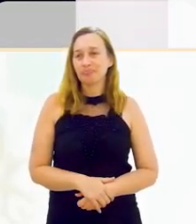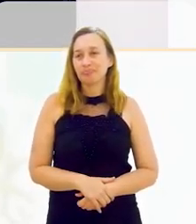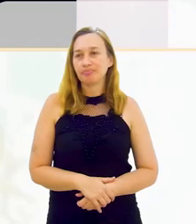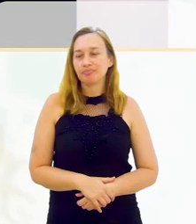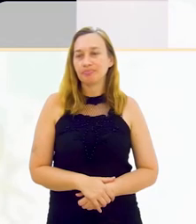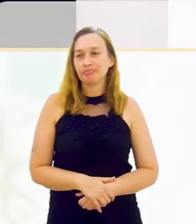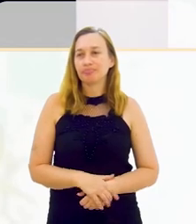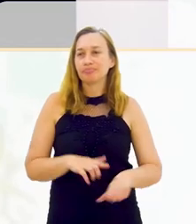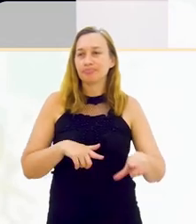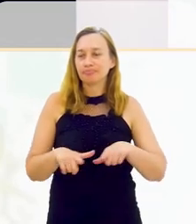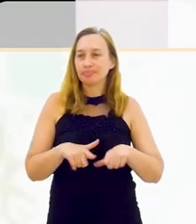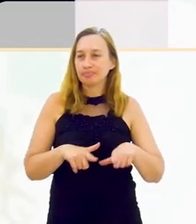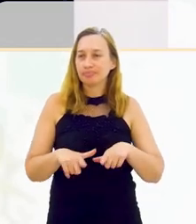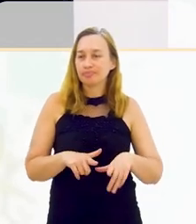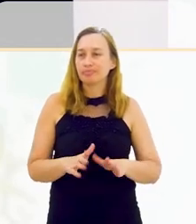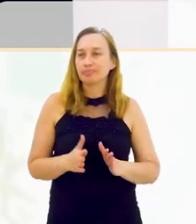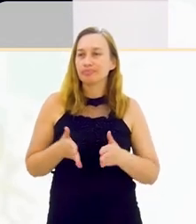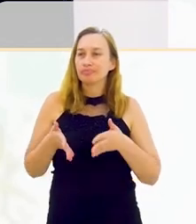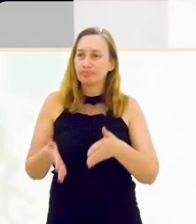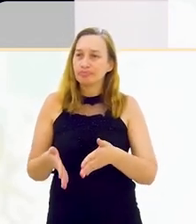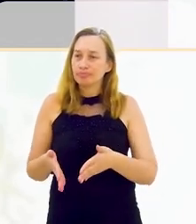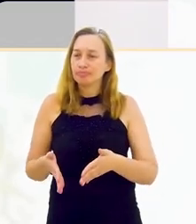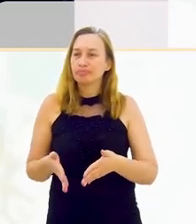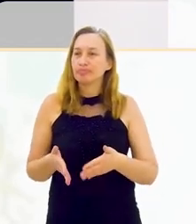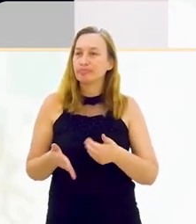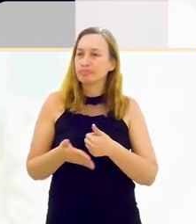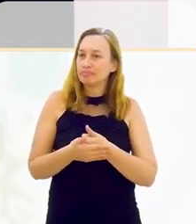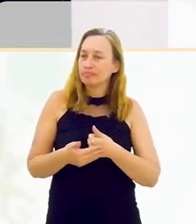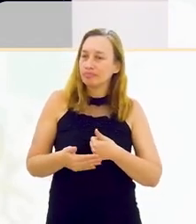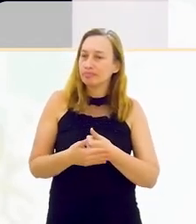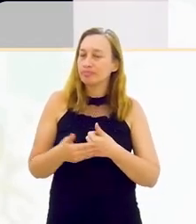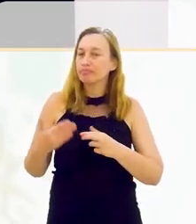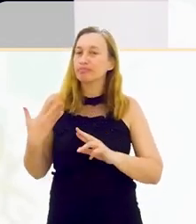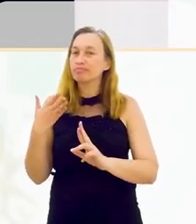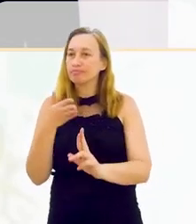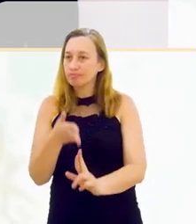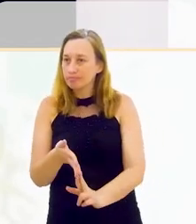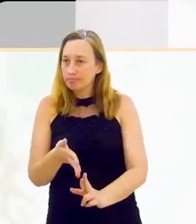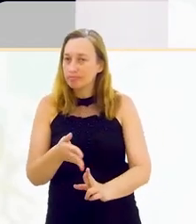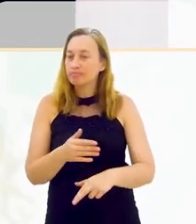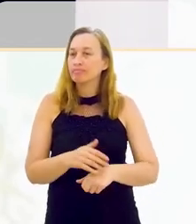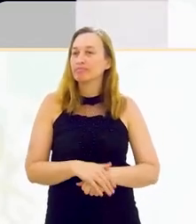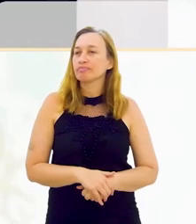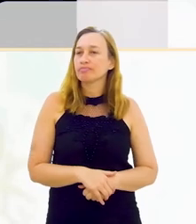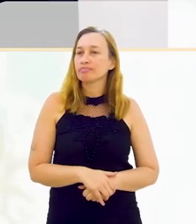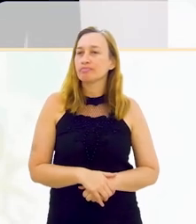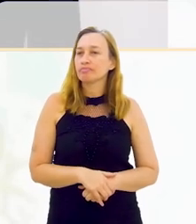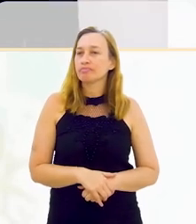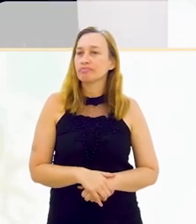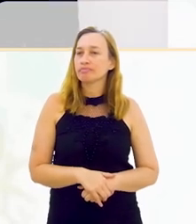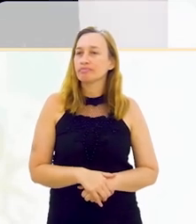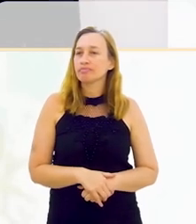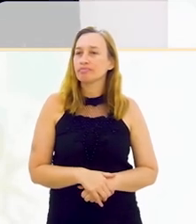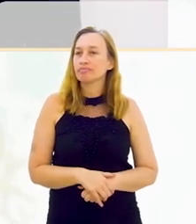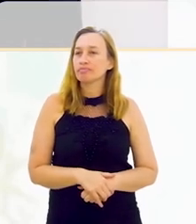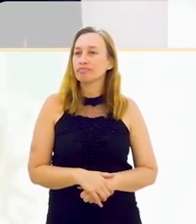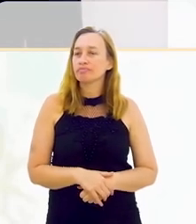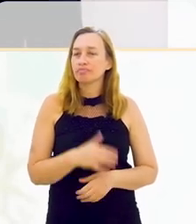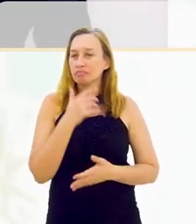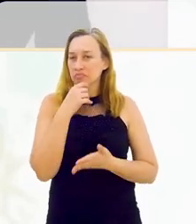tenta, como eu te falei, trabalhar em cima do afeto, de referências,